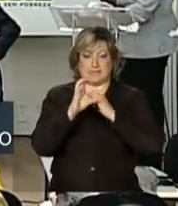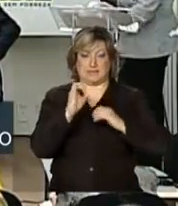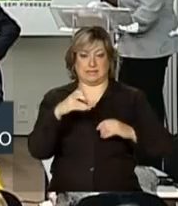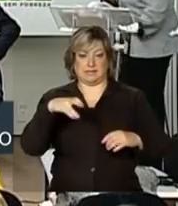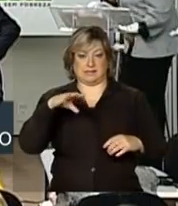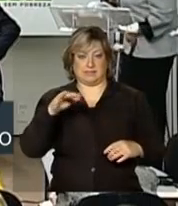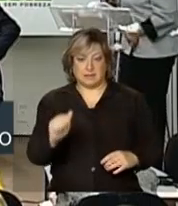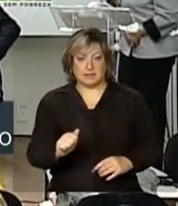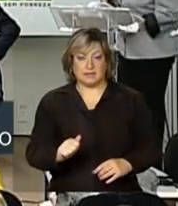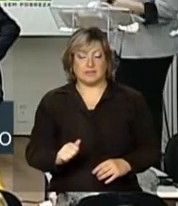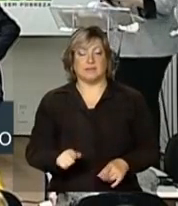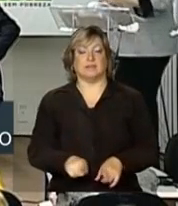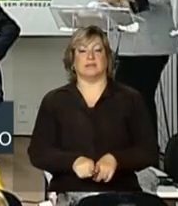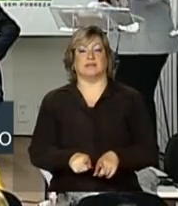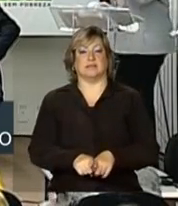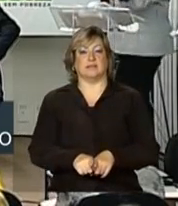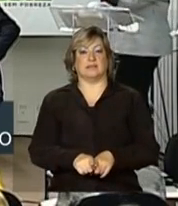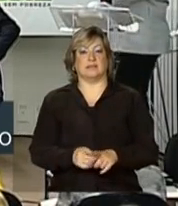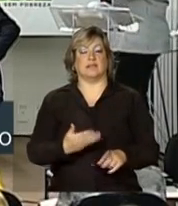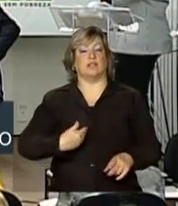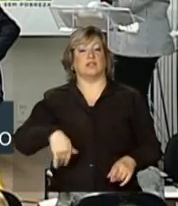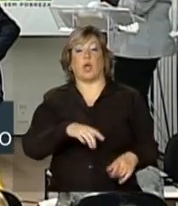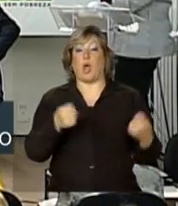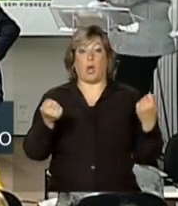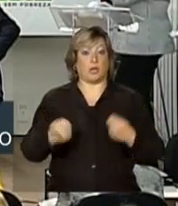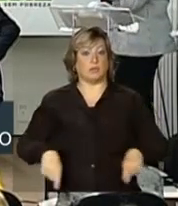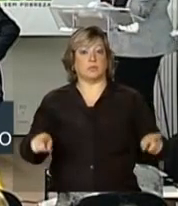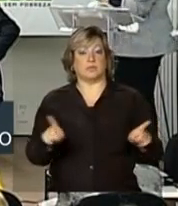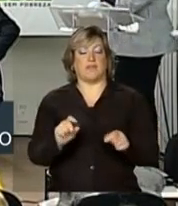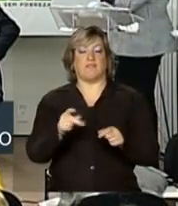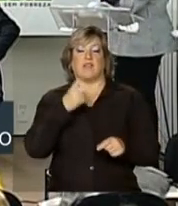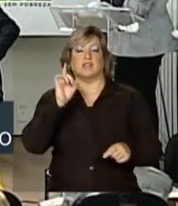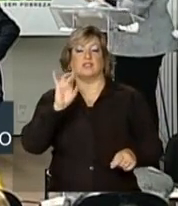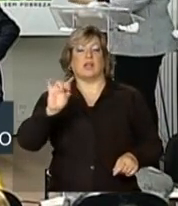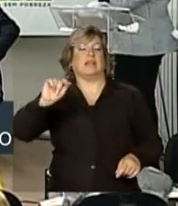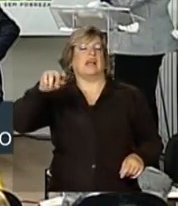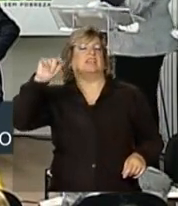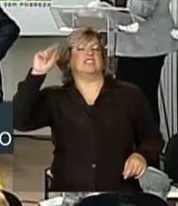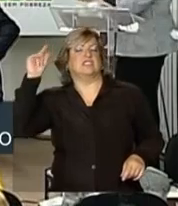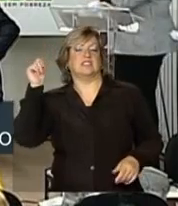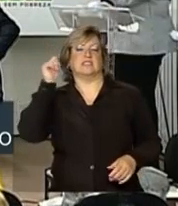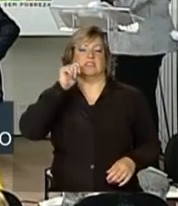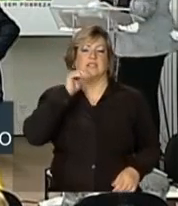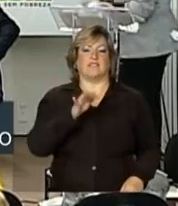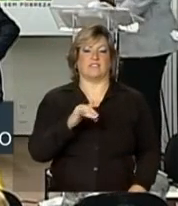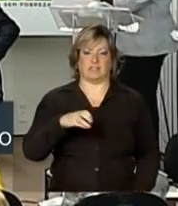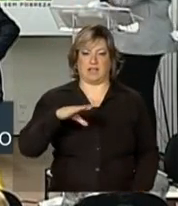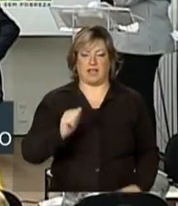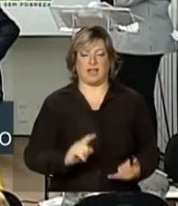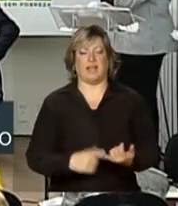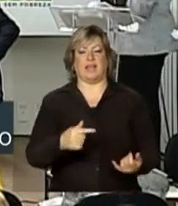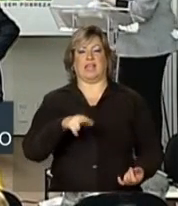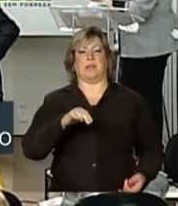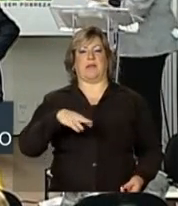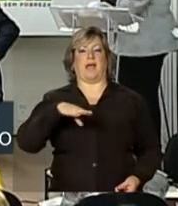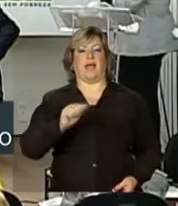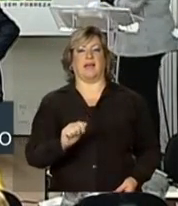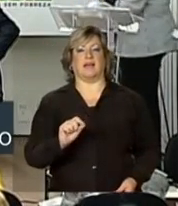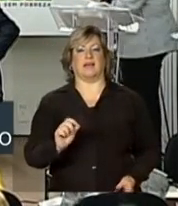né? E nós não precisamos falar só nas antigas senhoras da física, da química,